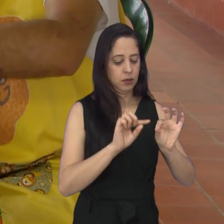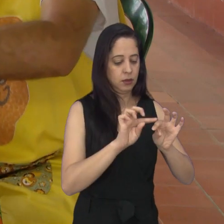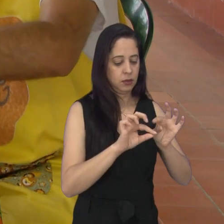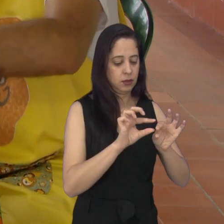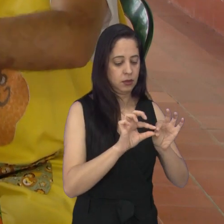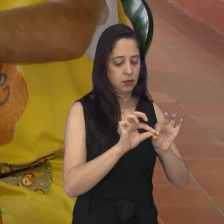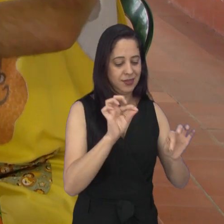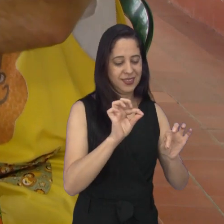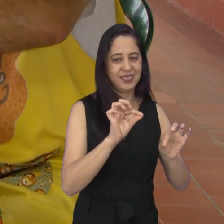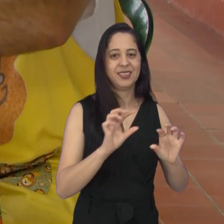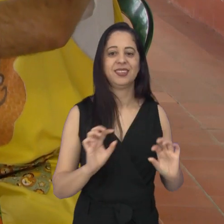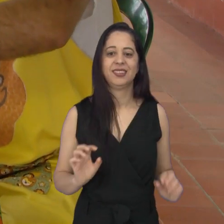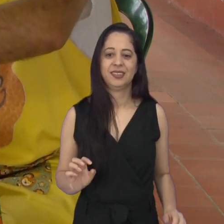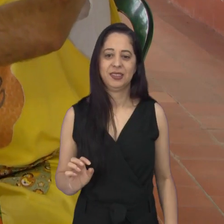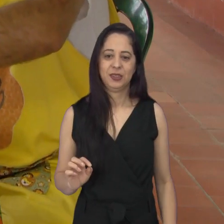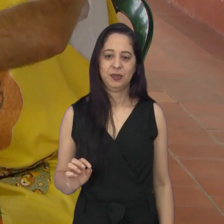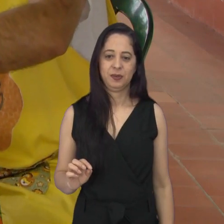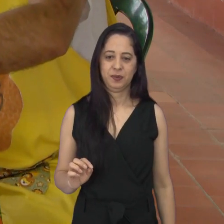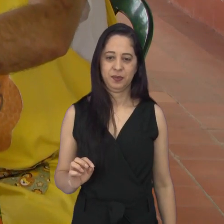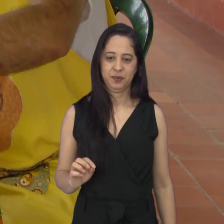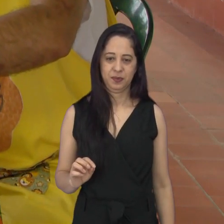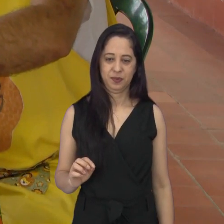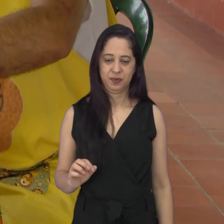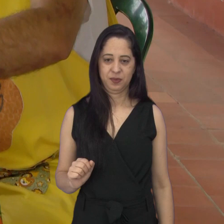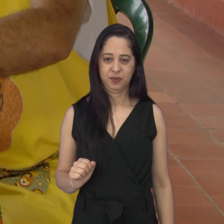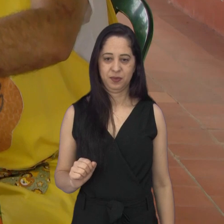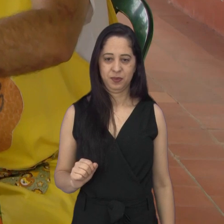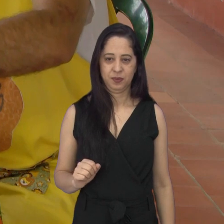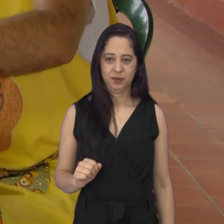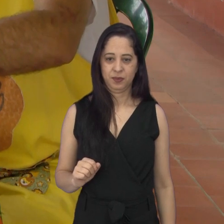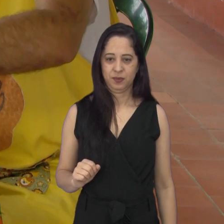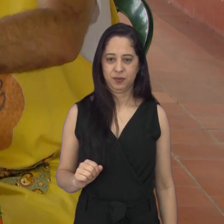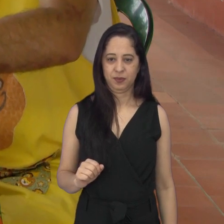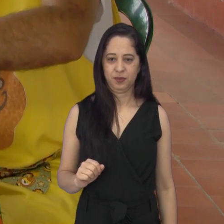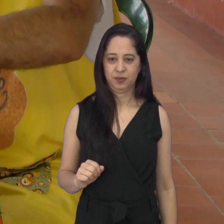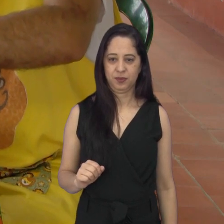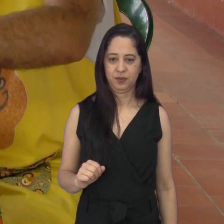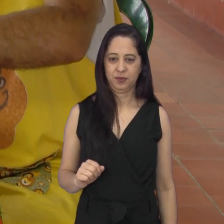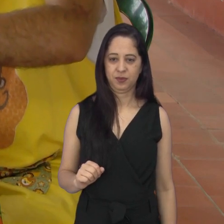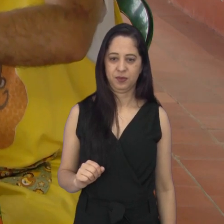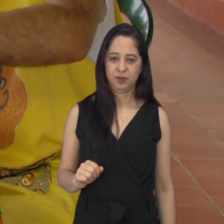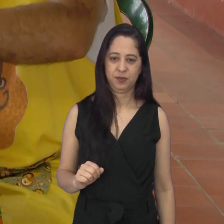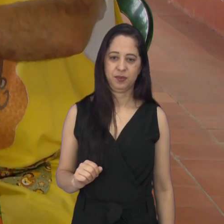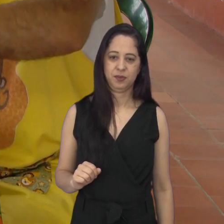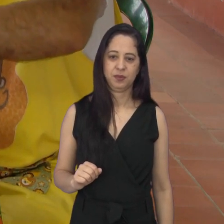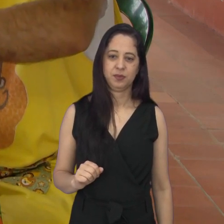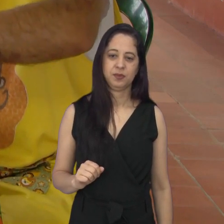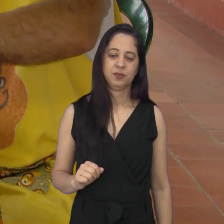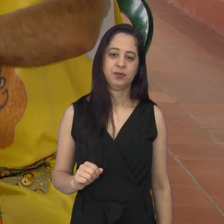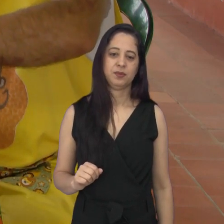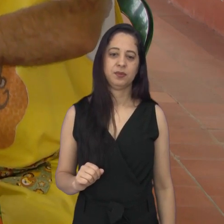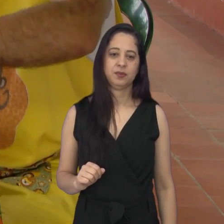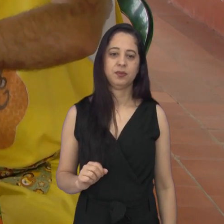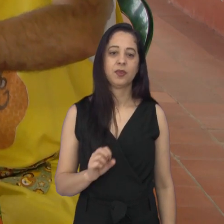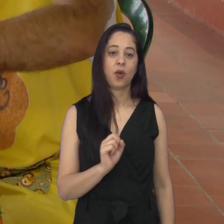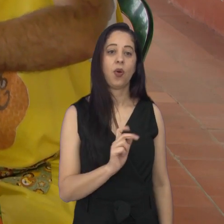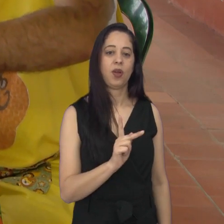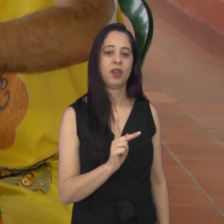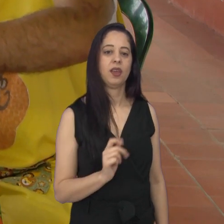vai encaixar aqui no furinho do bracinho.